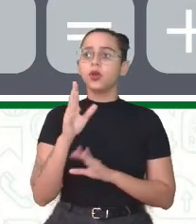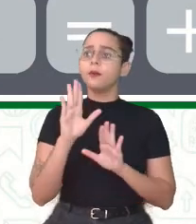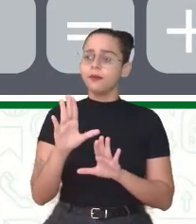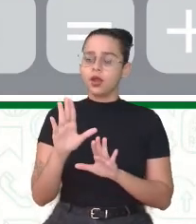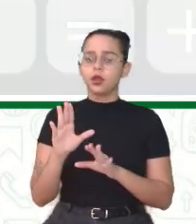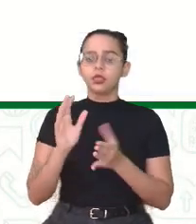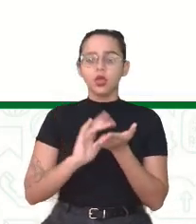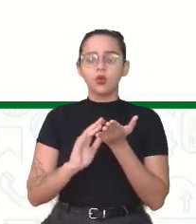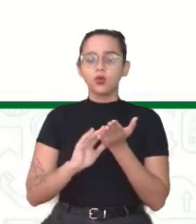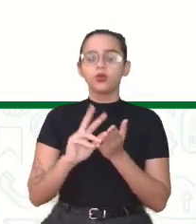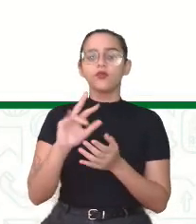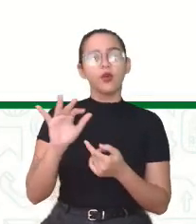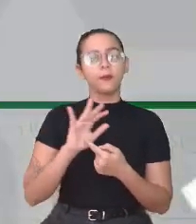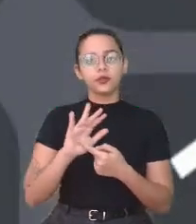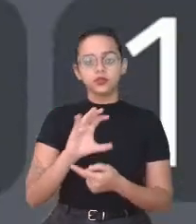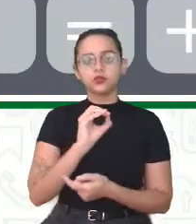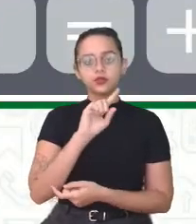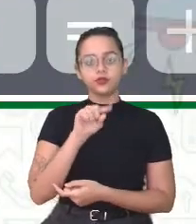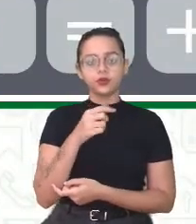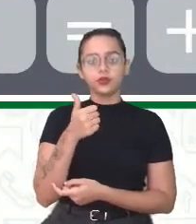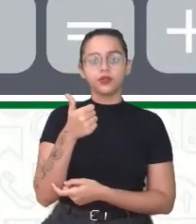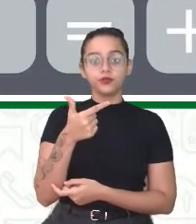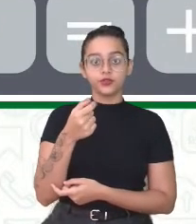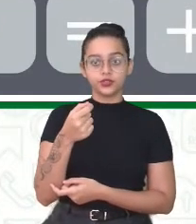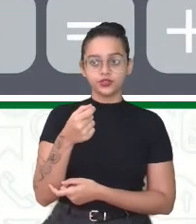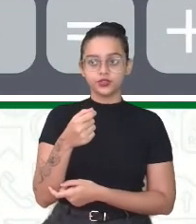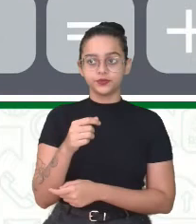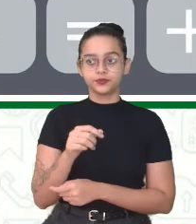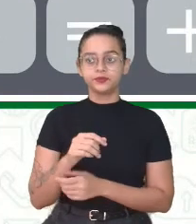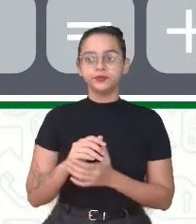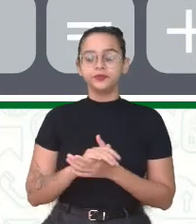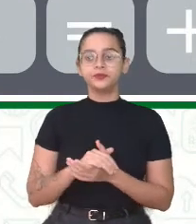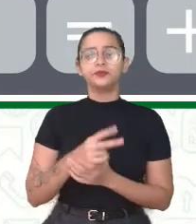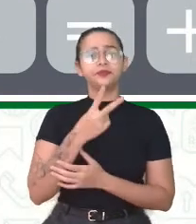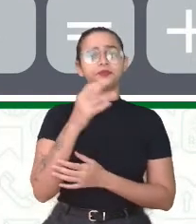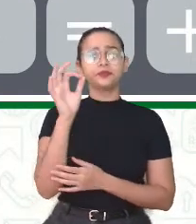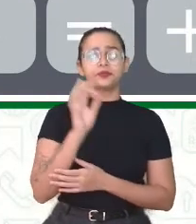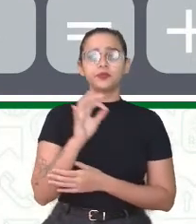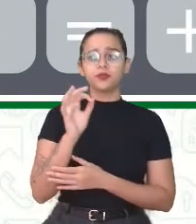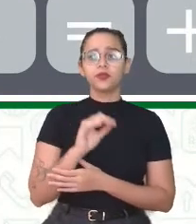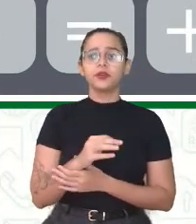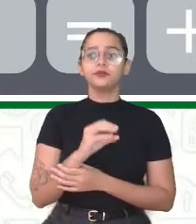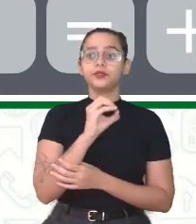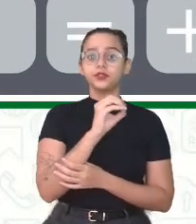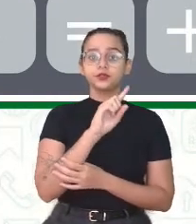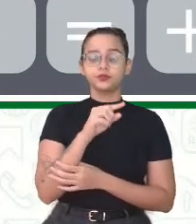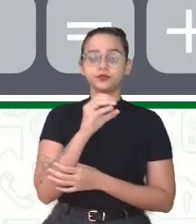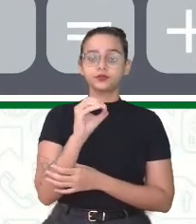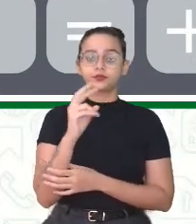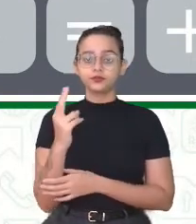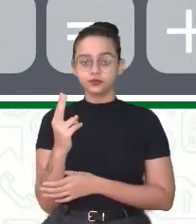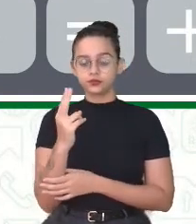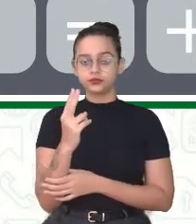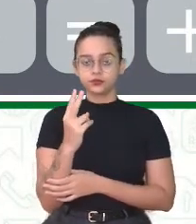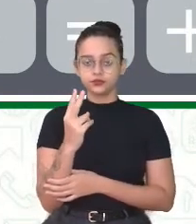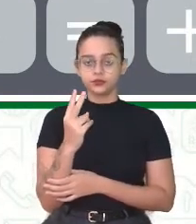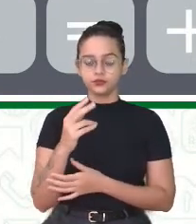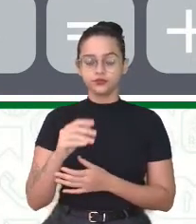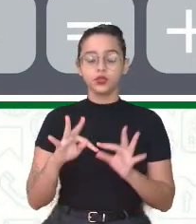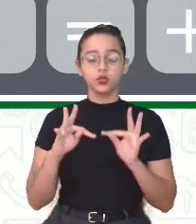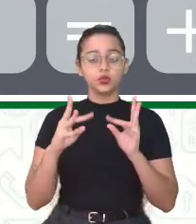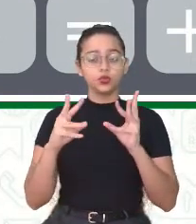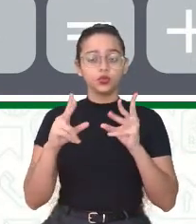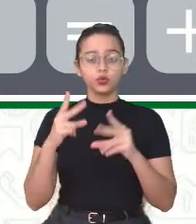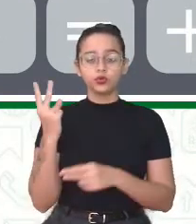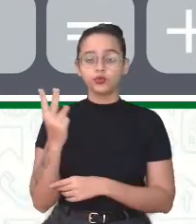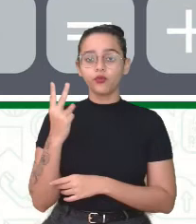calculadora vai aparecer o 0,20 aí, certo? E 2% é 0,02, ou seja, todos